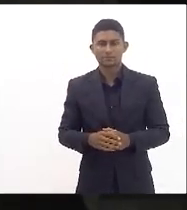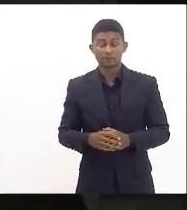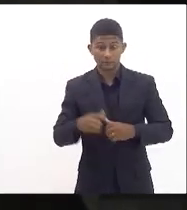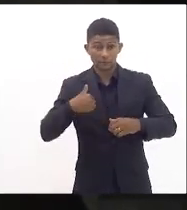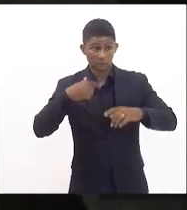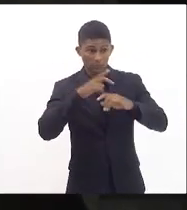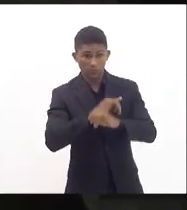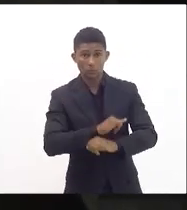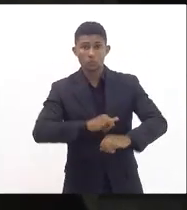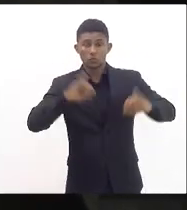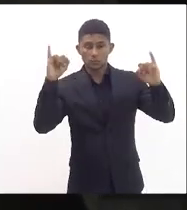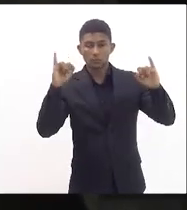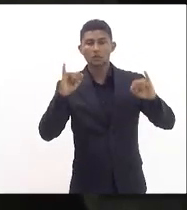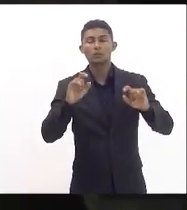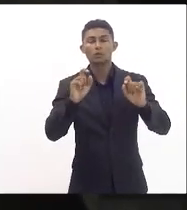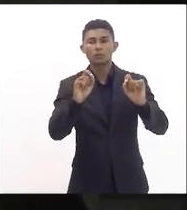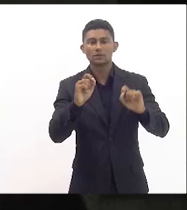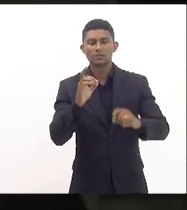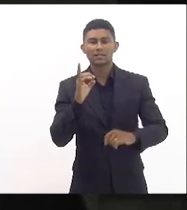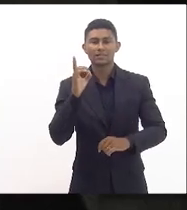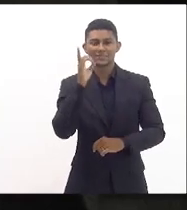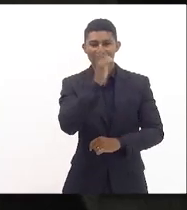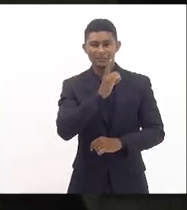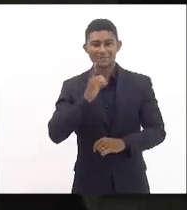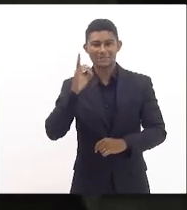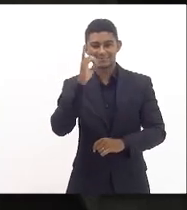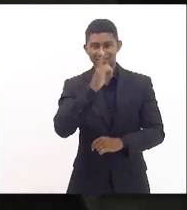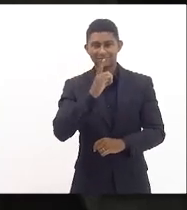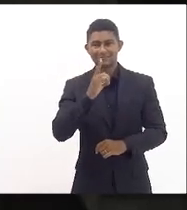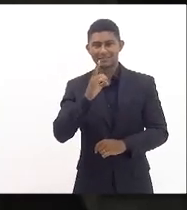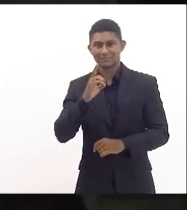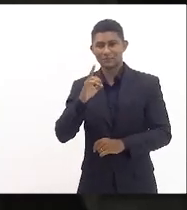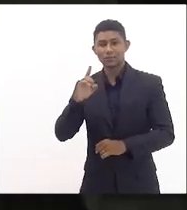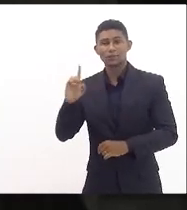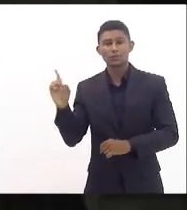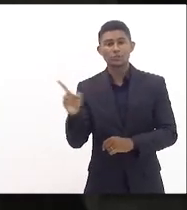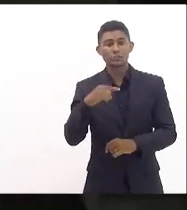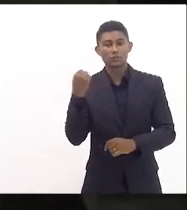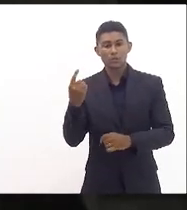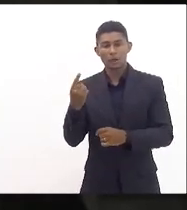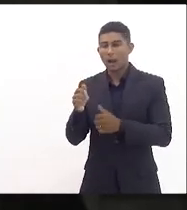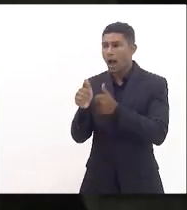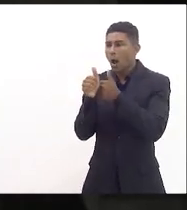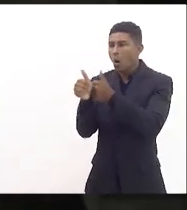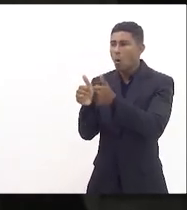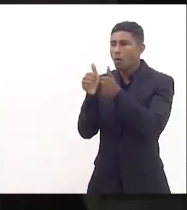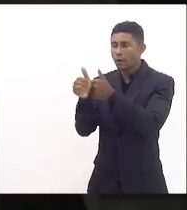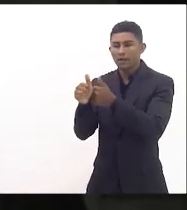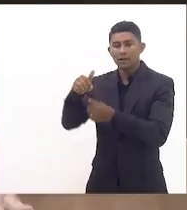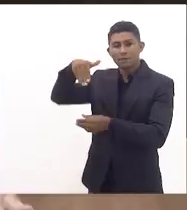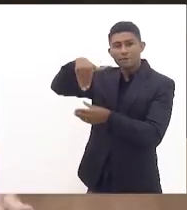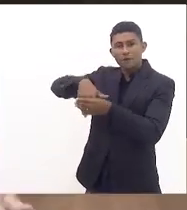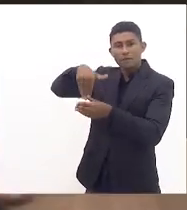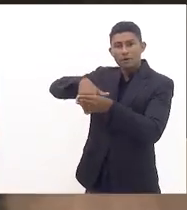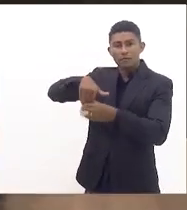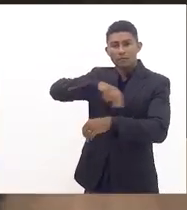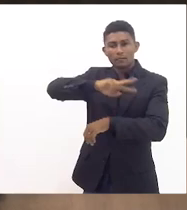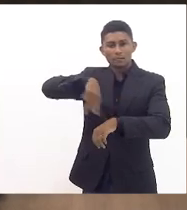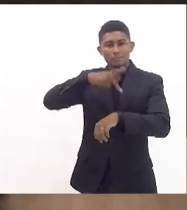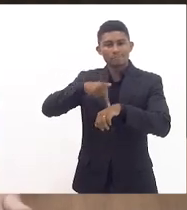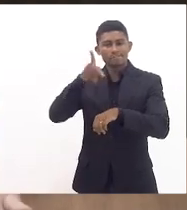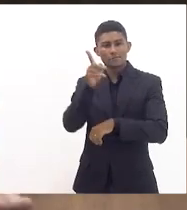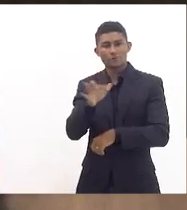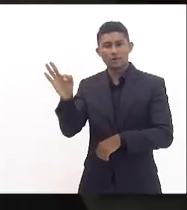anunciar, né, que domingo acompanhamos o resultado das eleições francesas. E